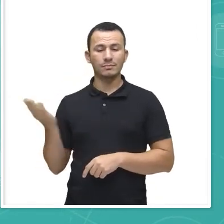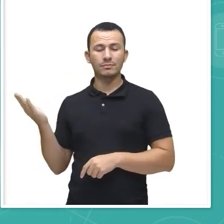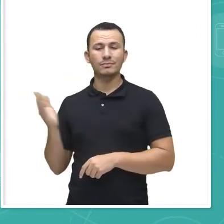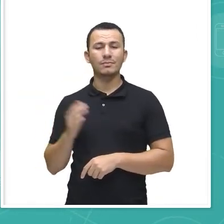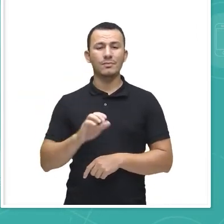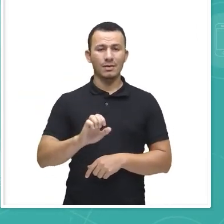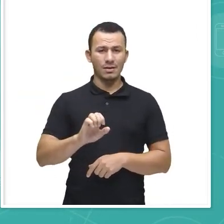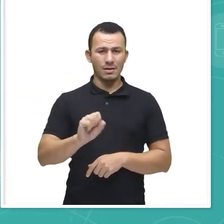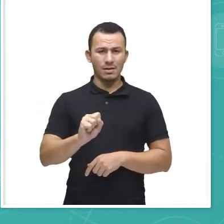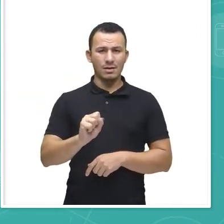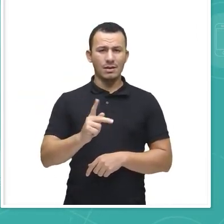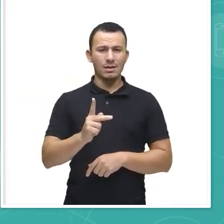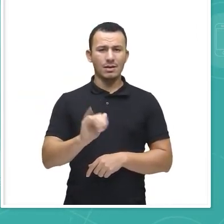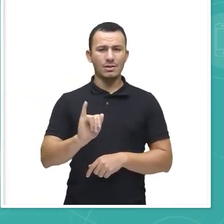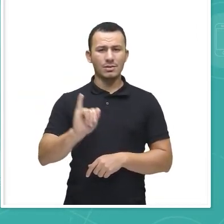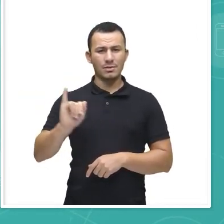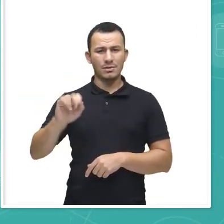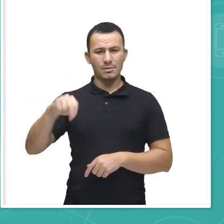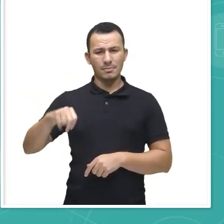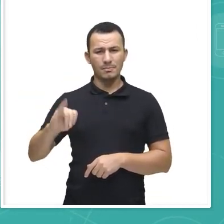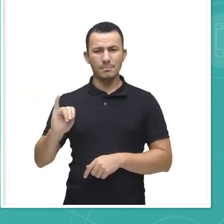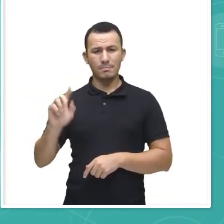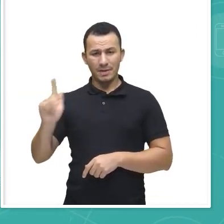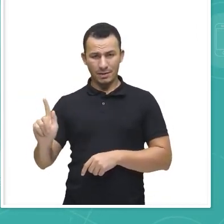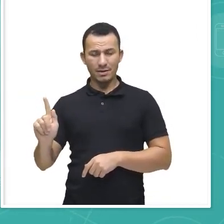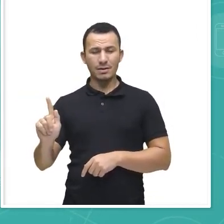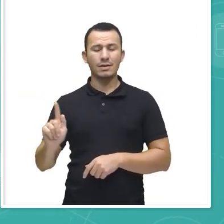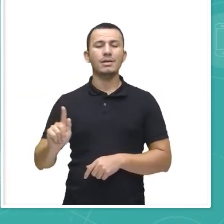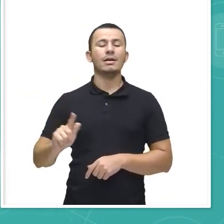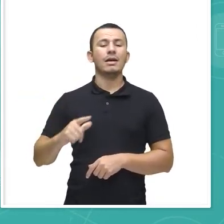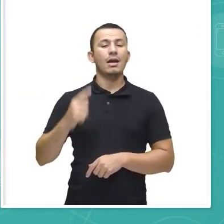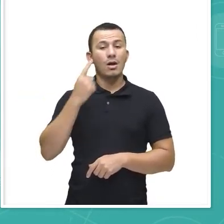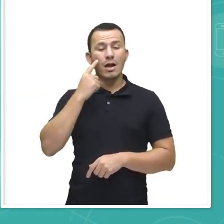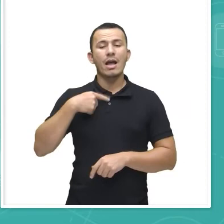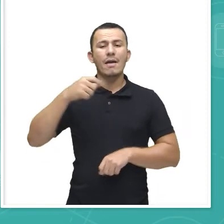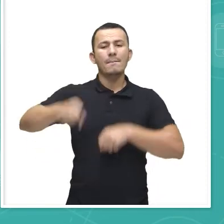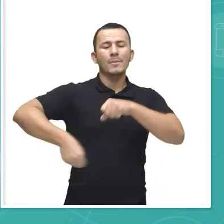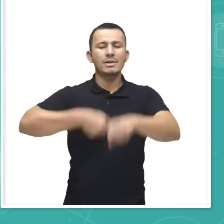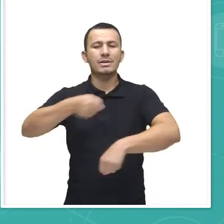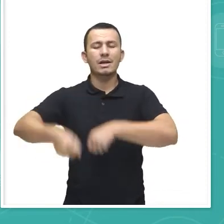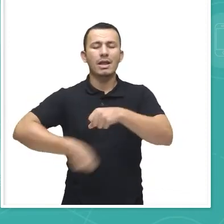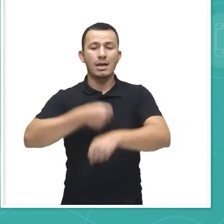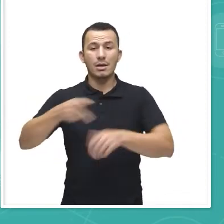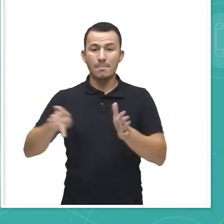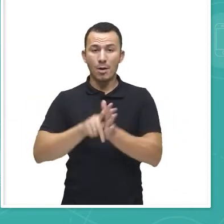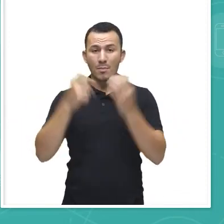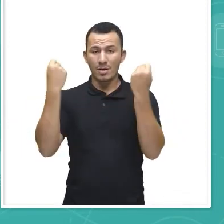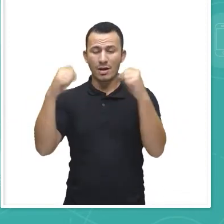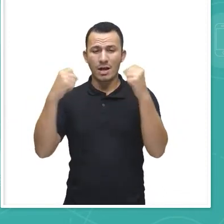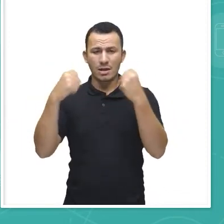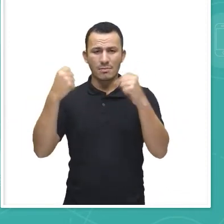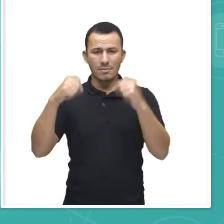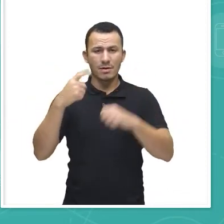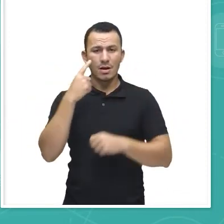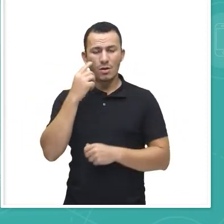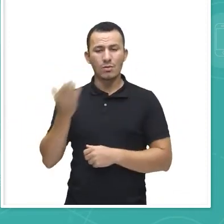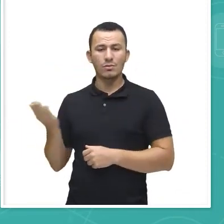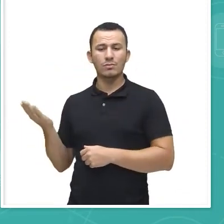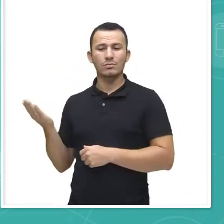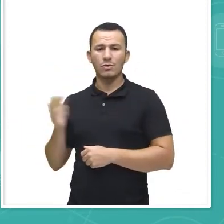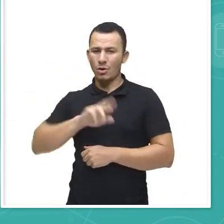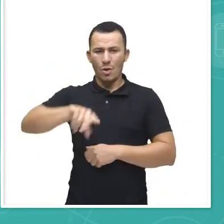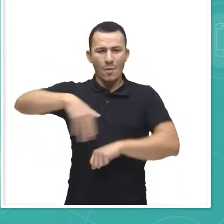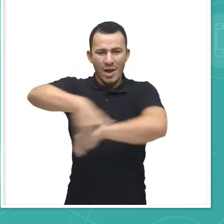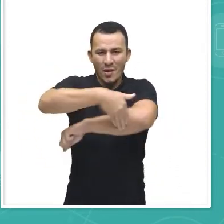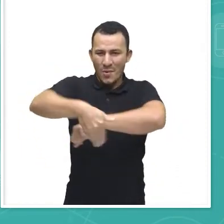Então, o spinning vai ser uma ginástica aeróbica feita em cima de uma bicicleta ergométrica. aquelas bicicletas que não são para andar, elas